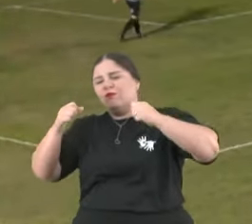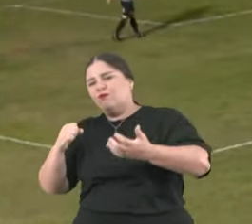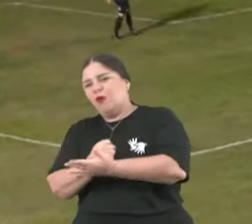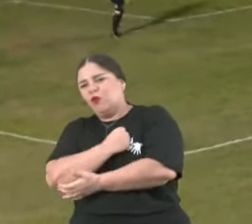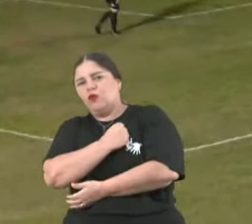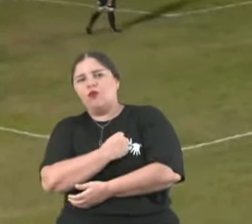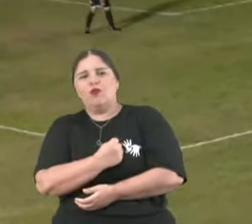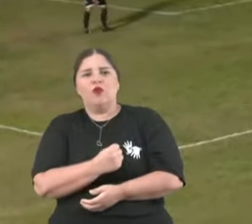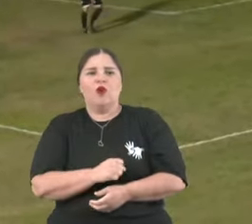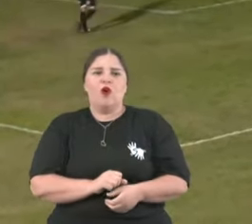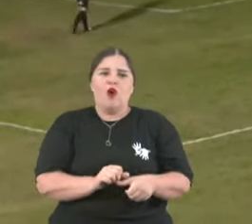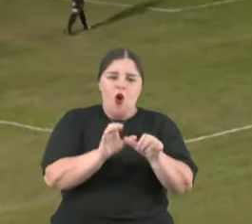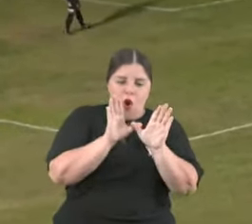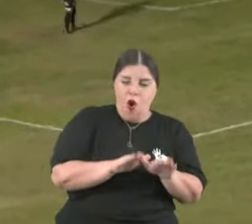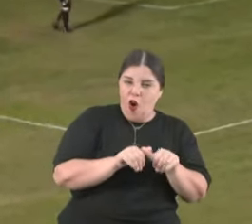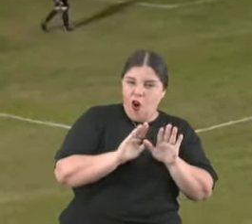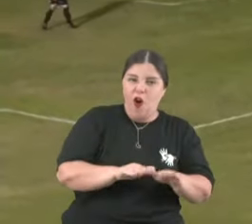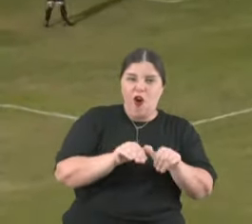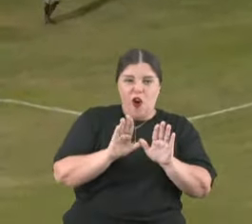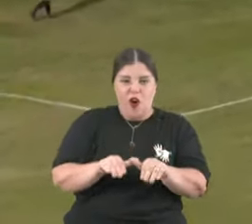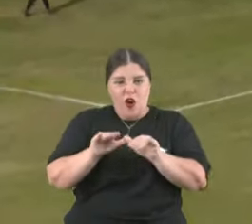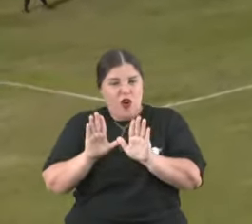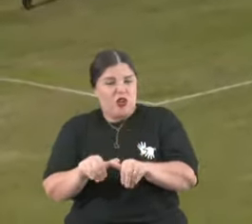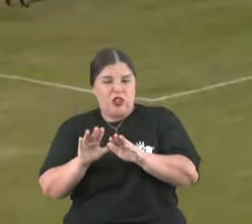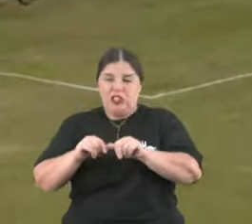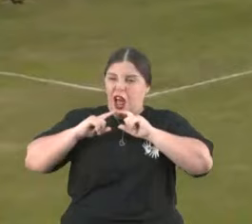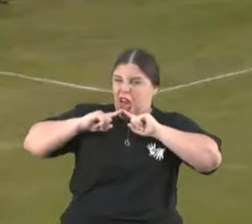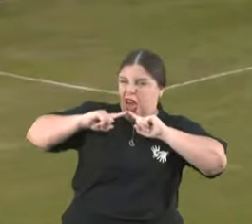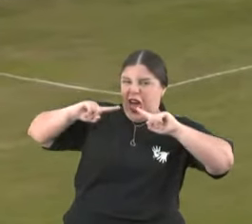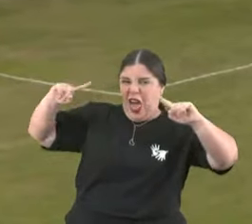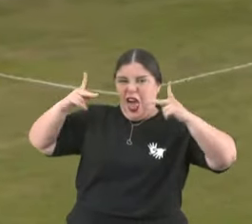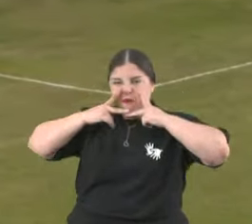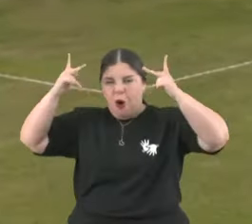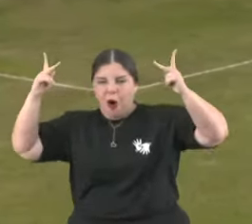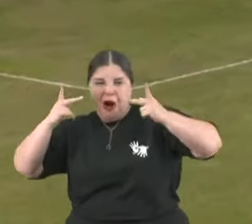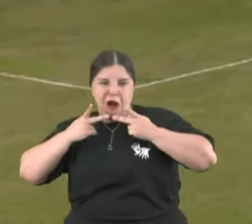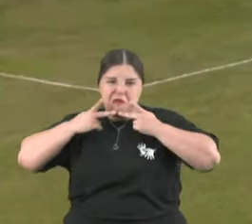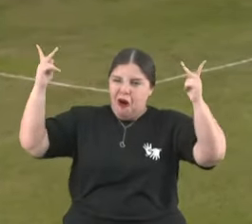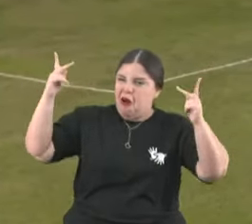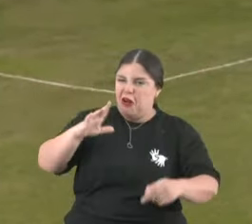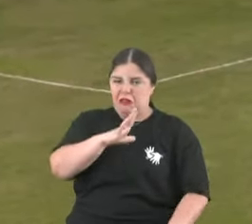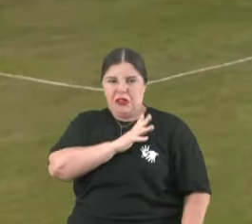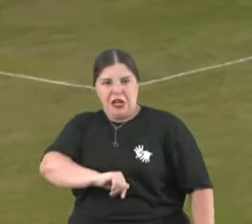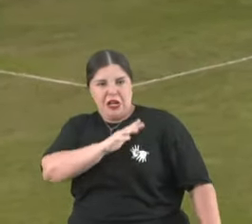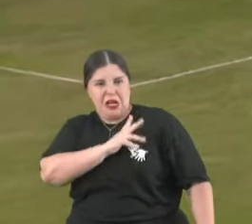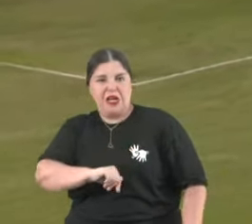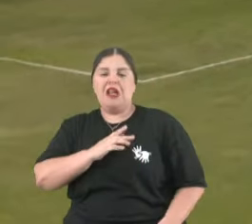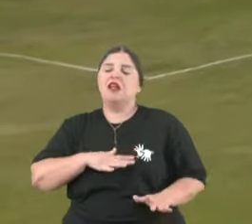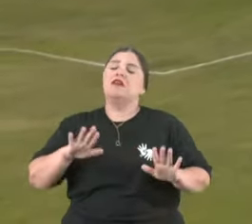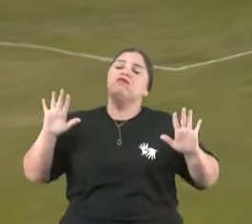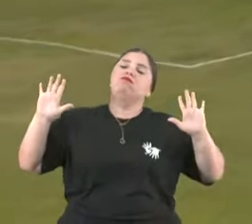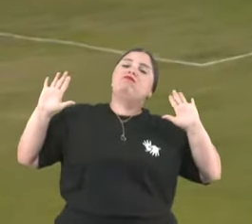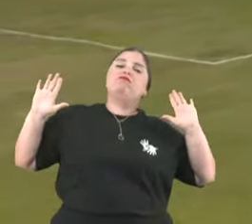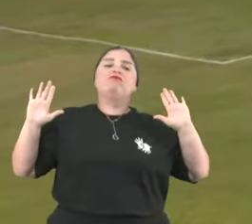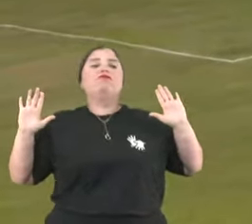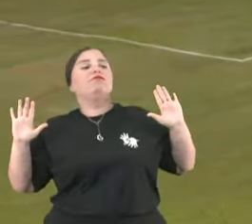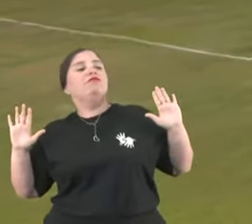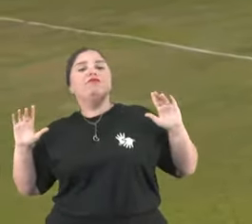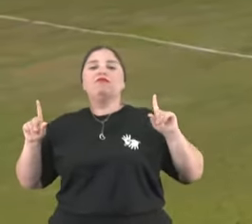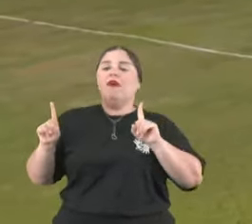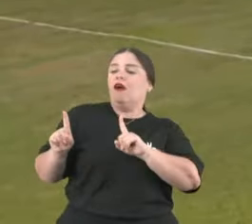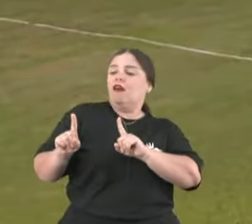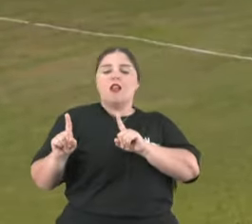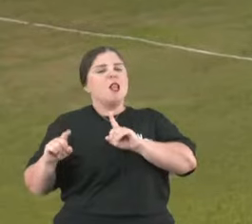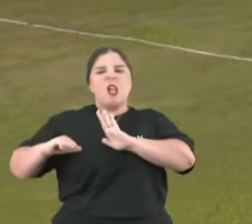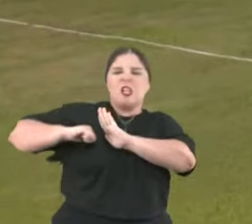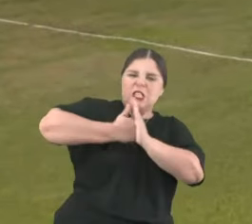uma chiada, porque tem uma certa liberdade o time do CRB quando chega, pegando uma defensiva do Asa,